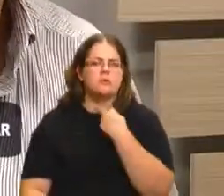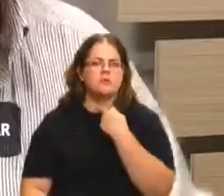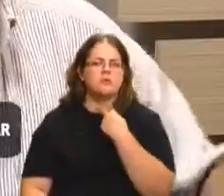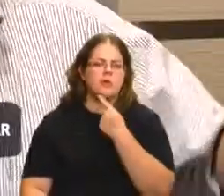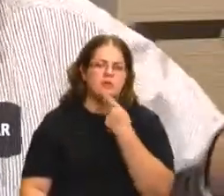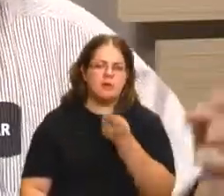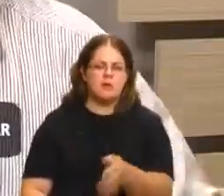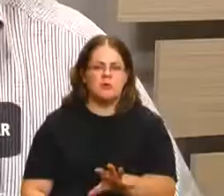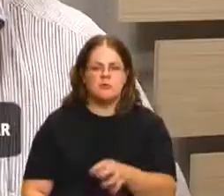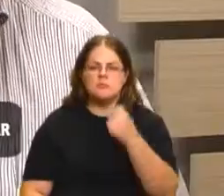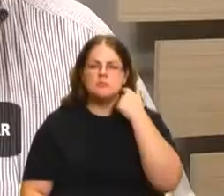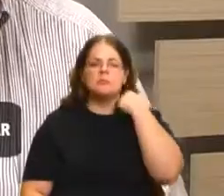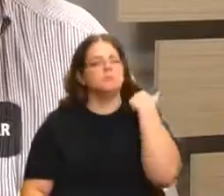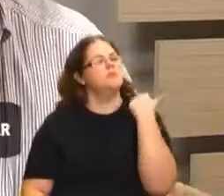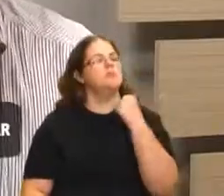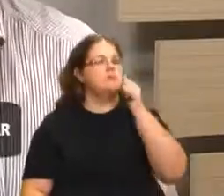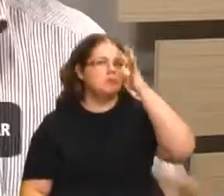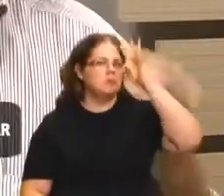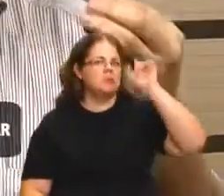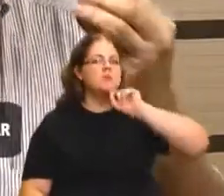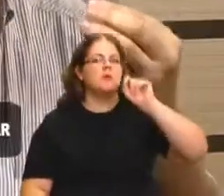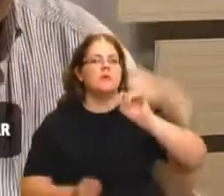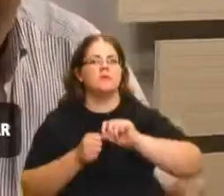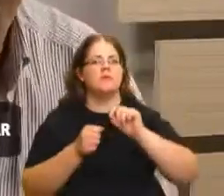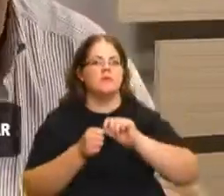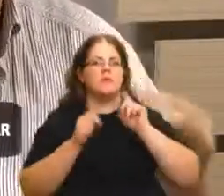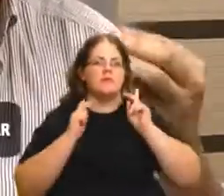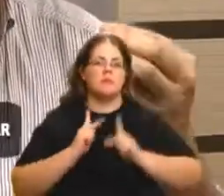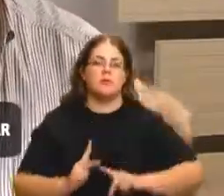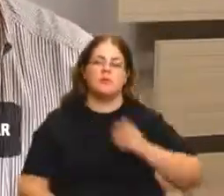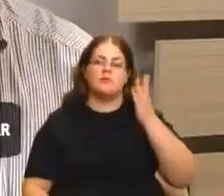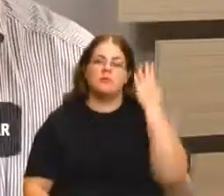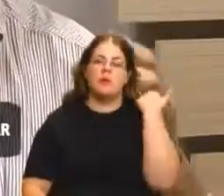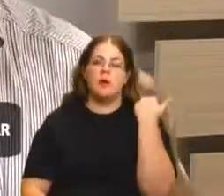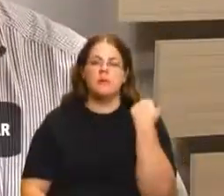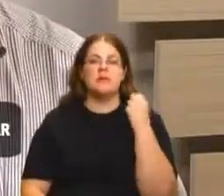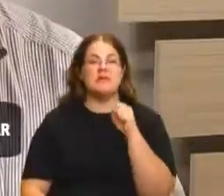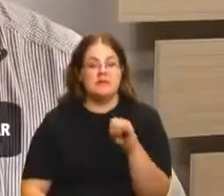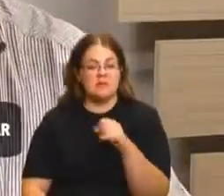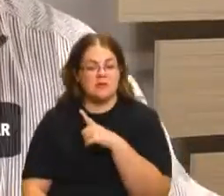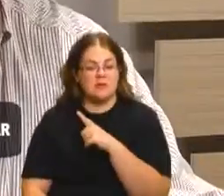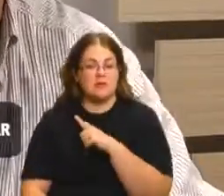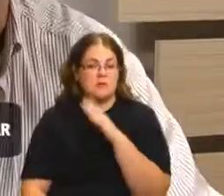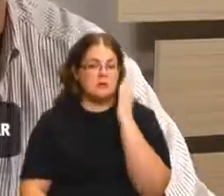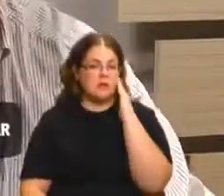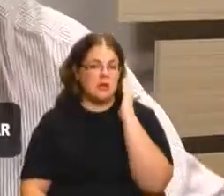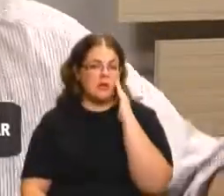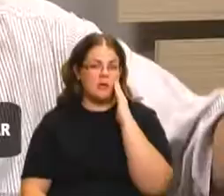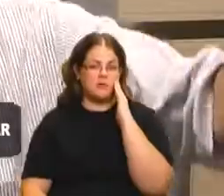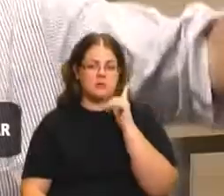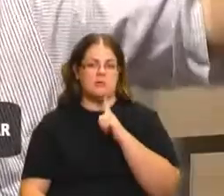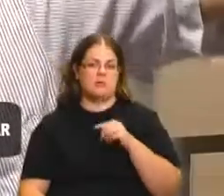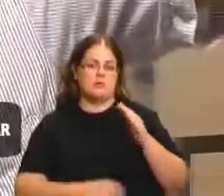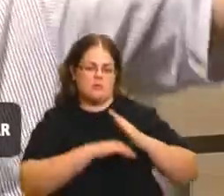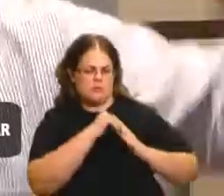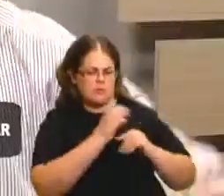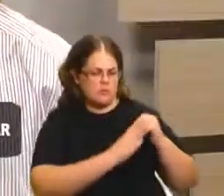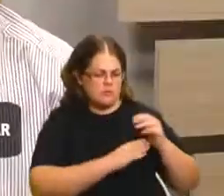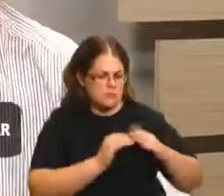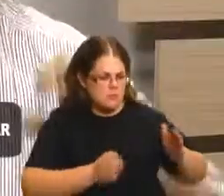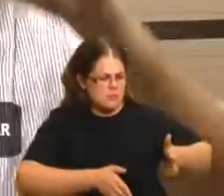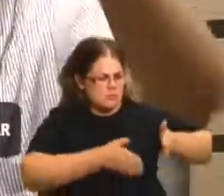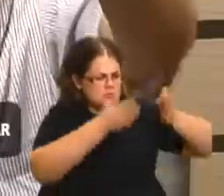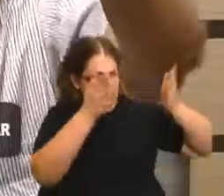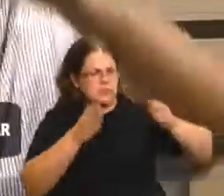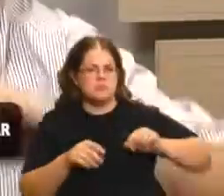quando alguém... Mas olha, agora, imagina o que faria uma pessoa naquela época se soubesse que na construção de Candiota,